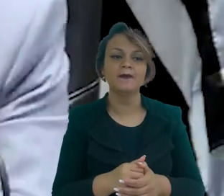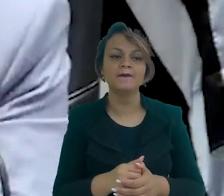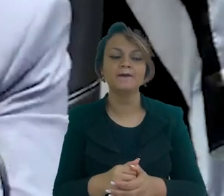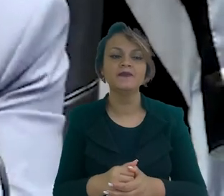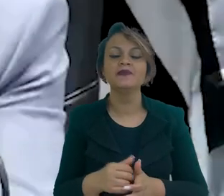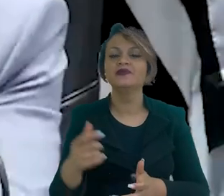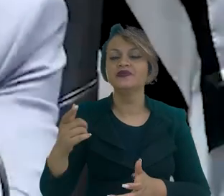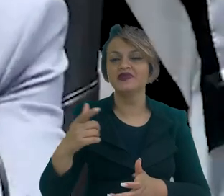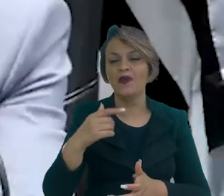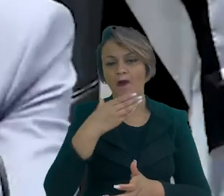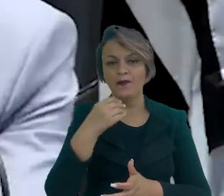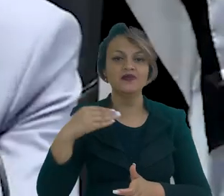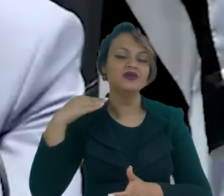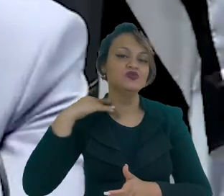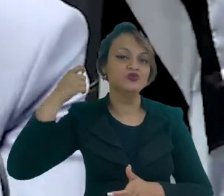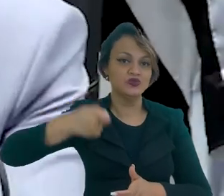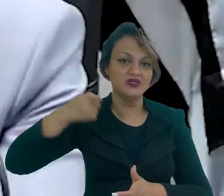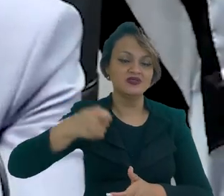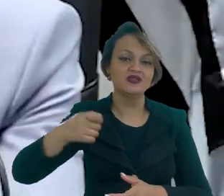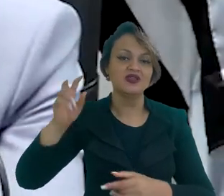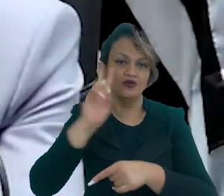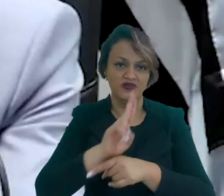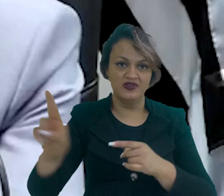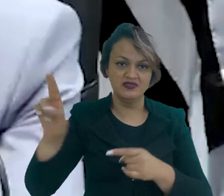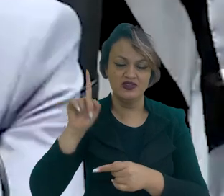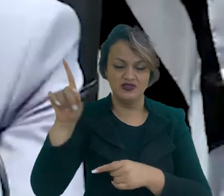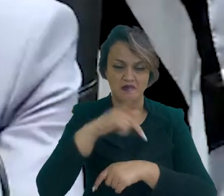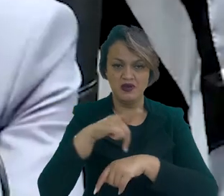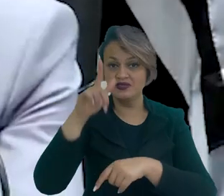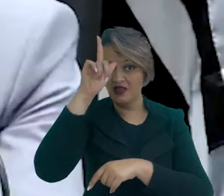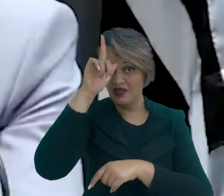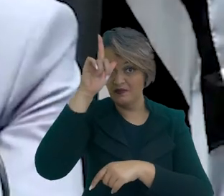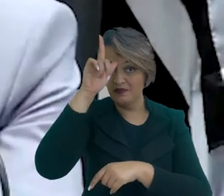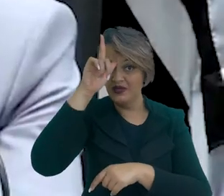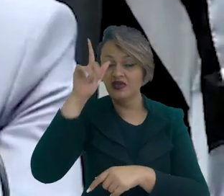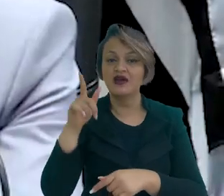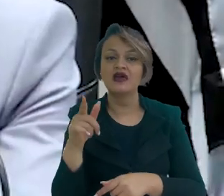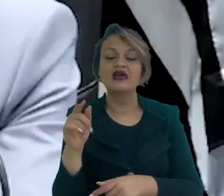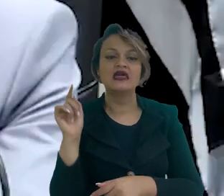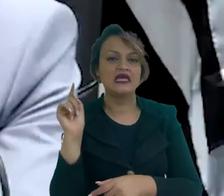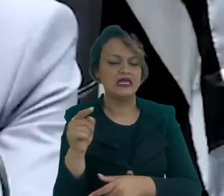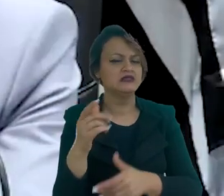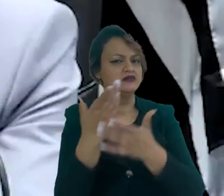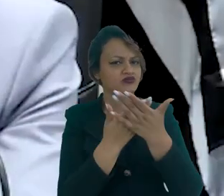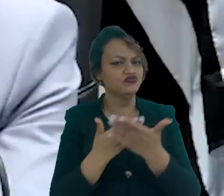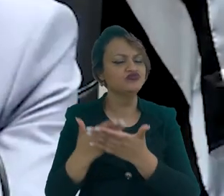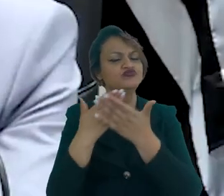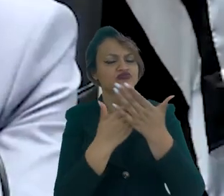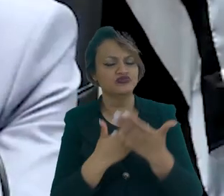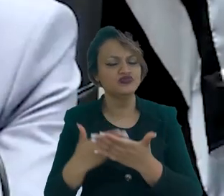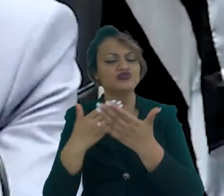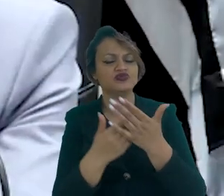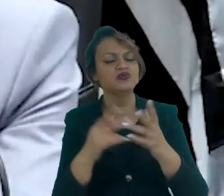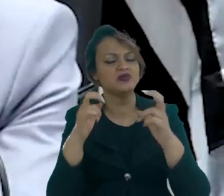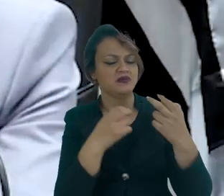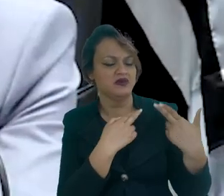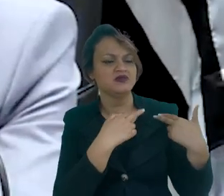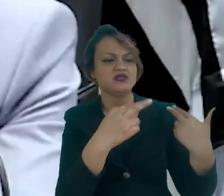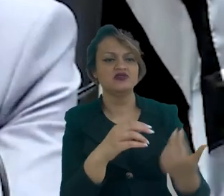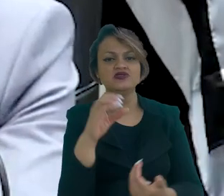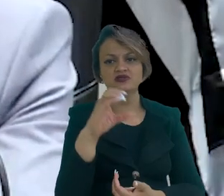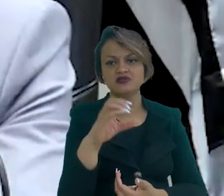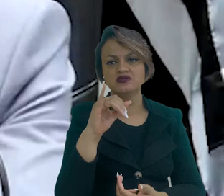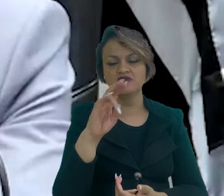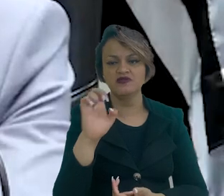era a minha conclusão na verdade né Tem um jurista na universidade mista na Alemanha ele é considerado